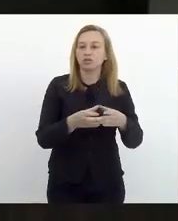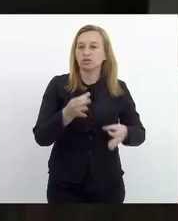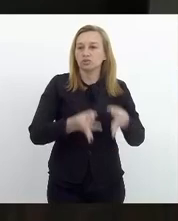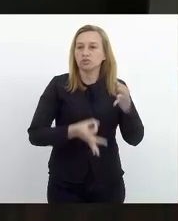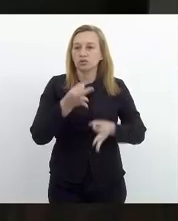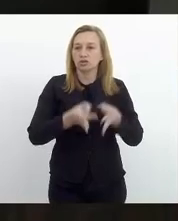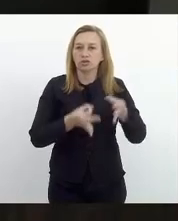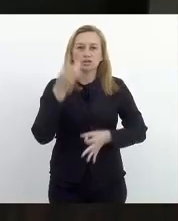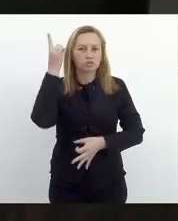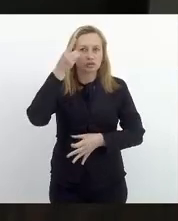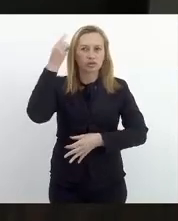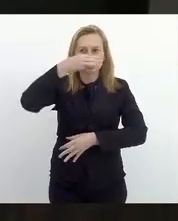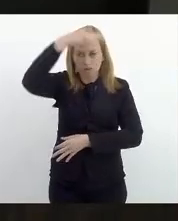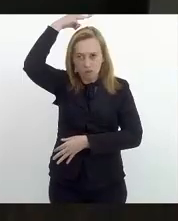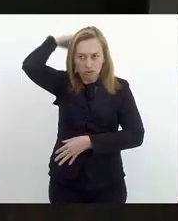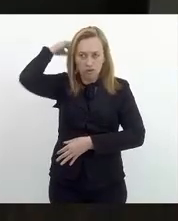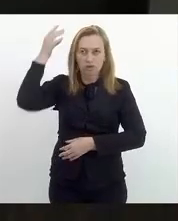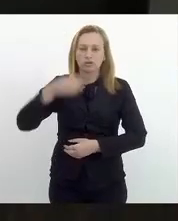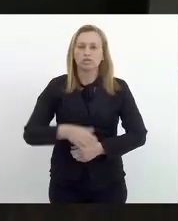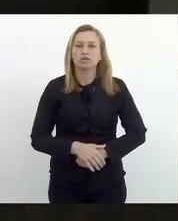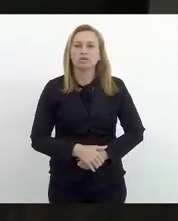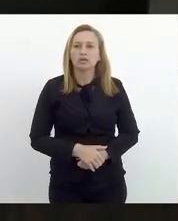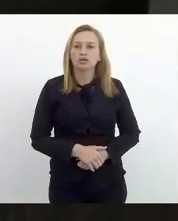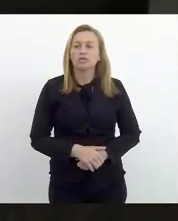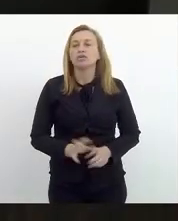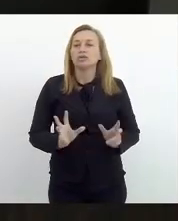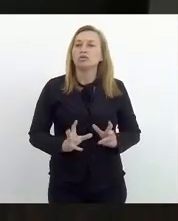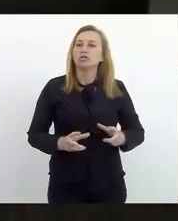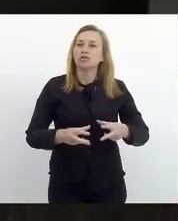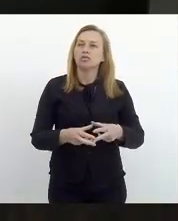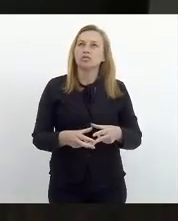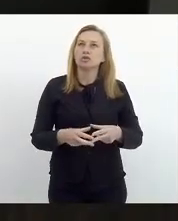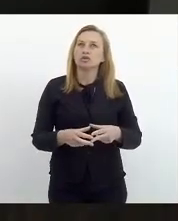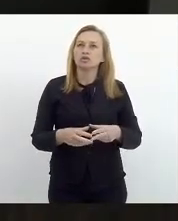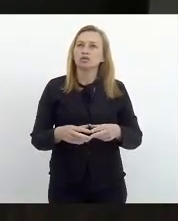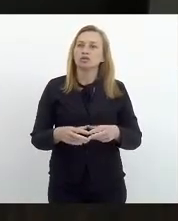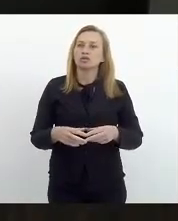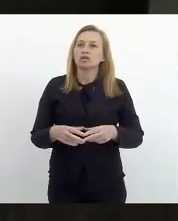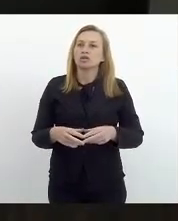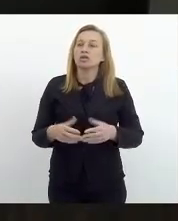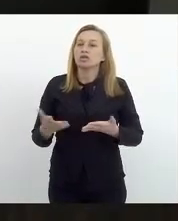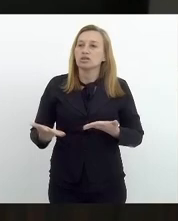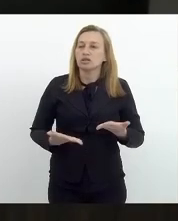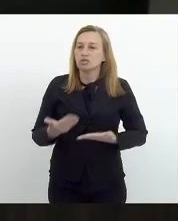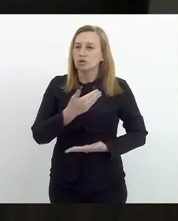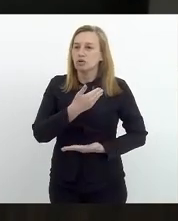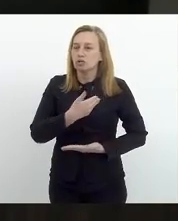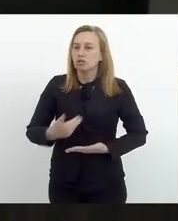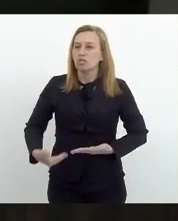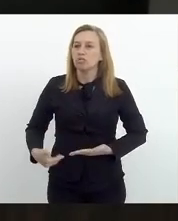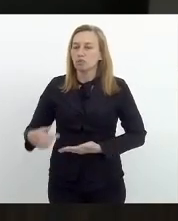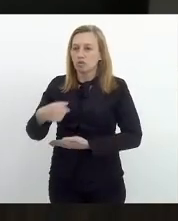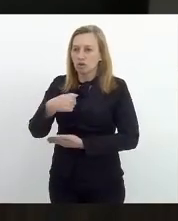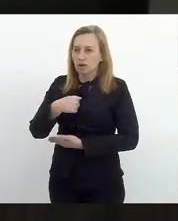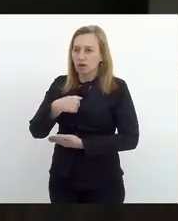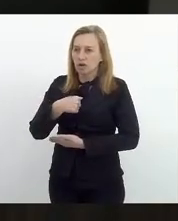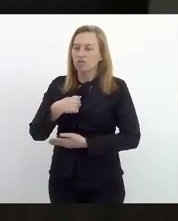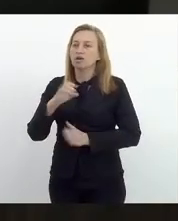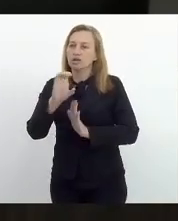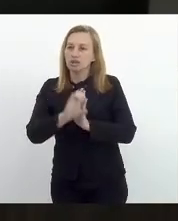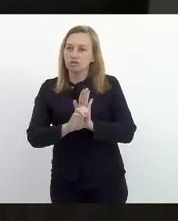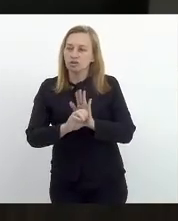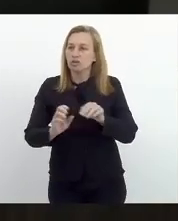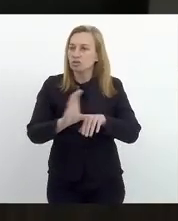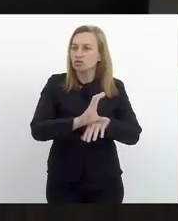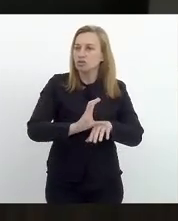Márcio Pacheco a vida comissão de servidores públicos presidida por mim e de emendas